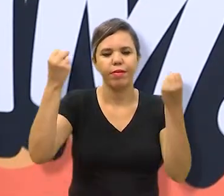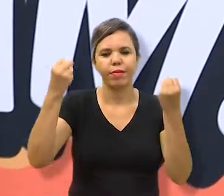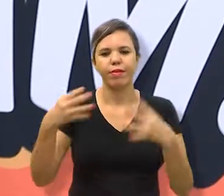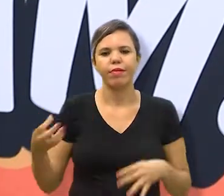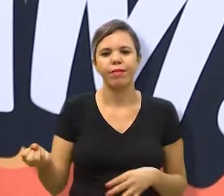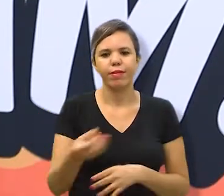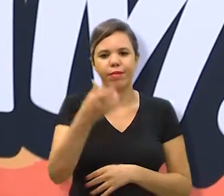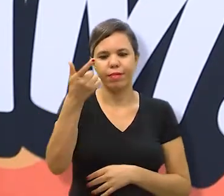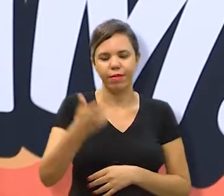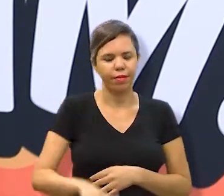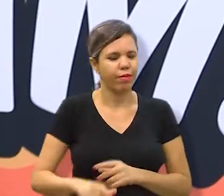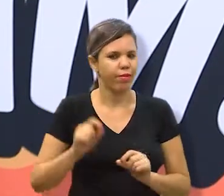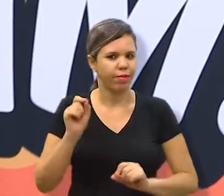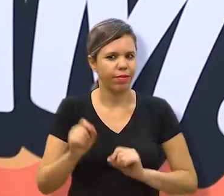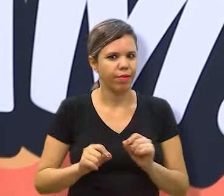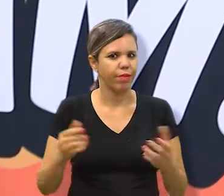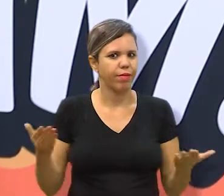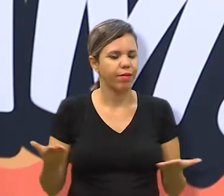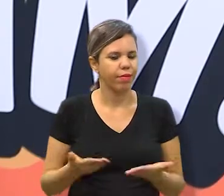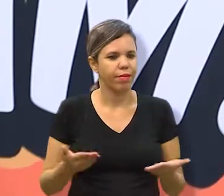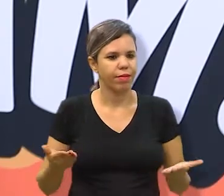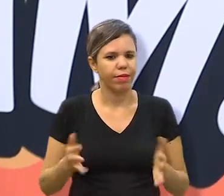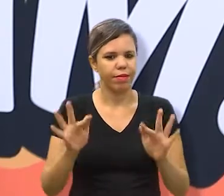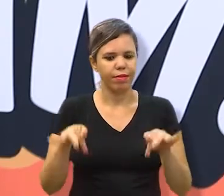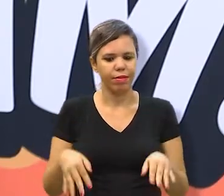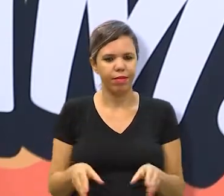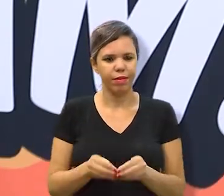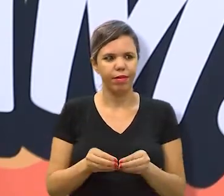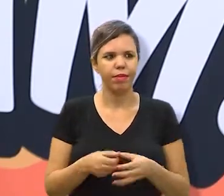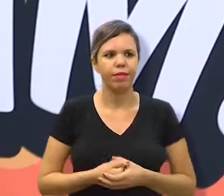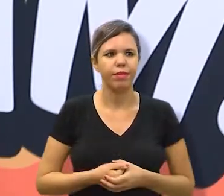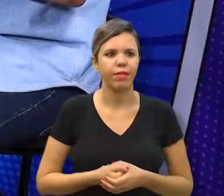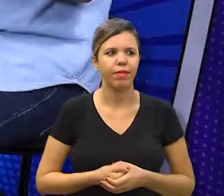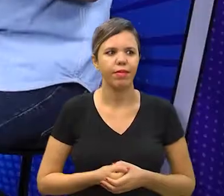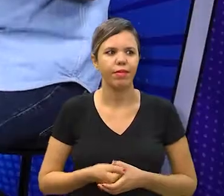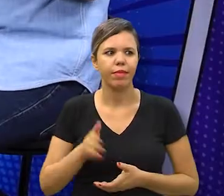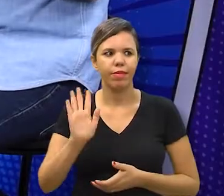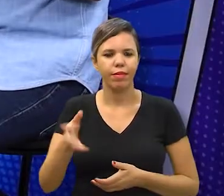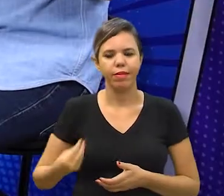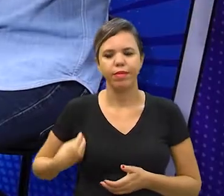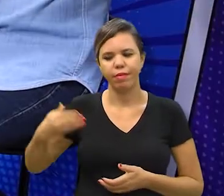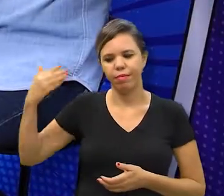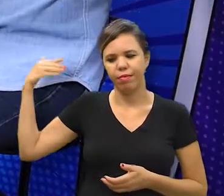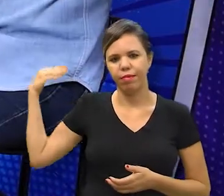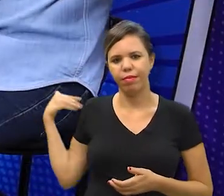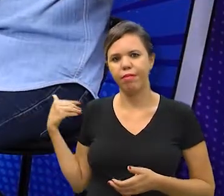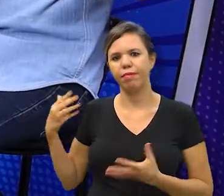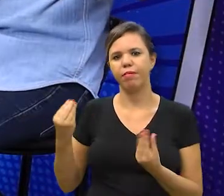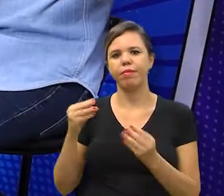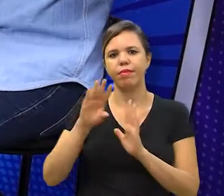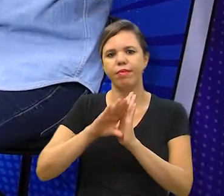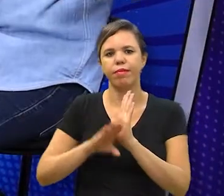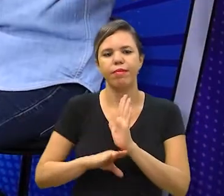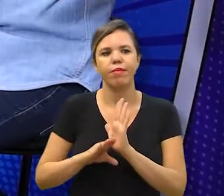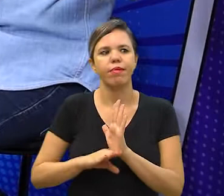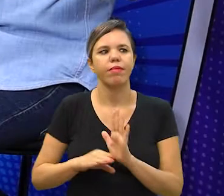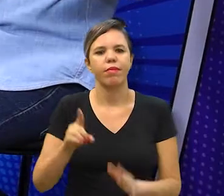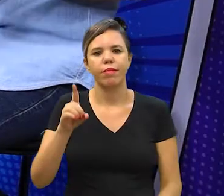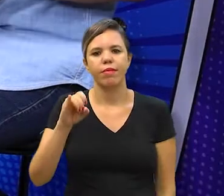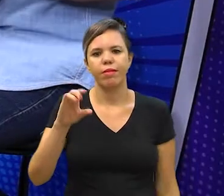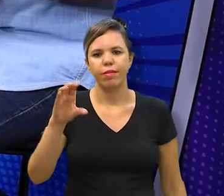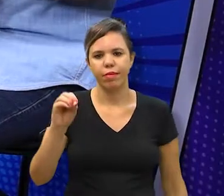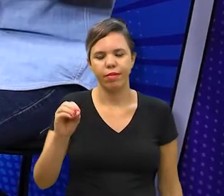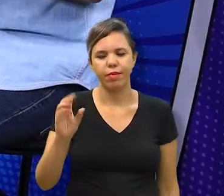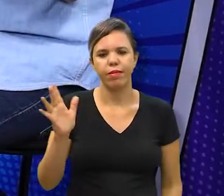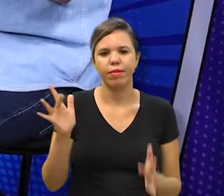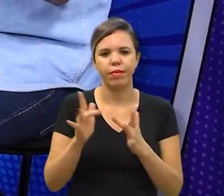contar novamente, e agora a parte final, né? Que já esteve aqui vários e vários programas, Digo Freitas, que